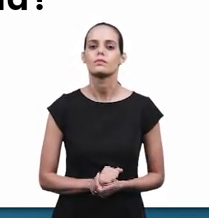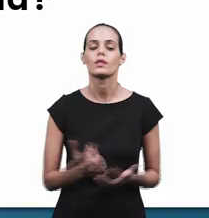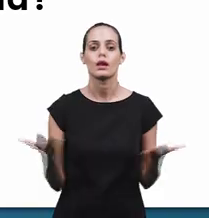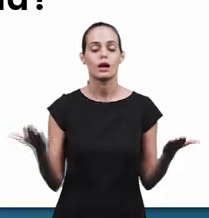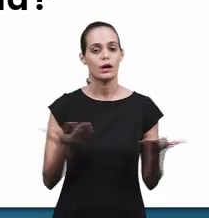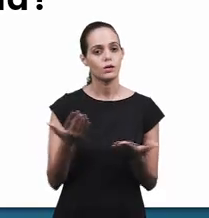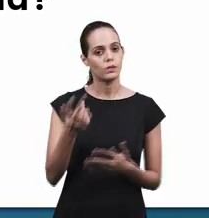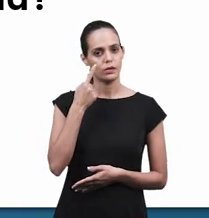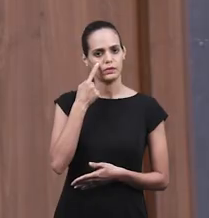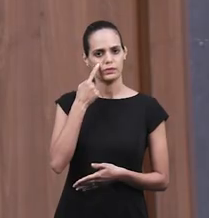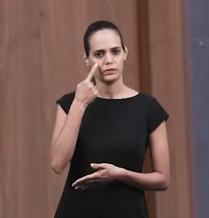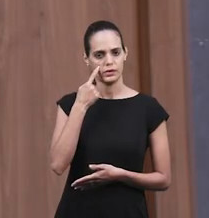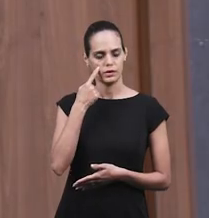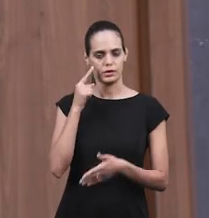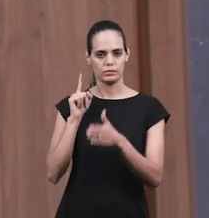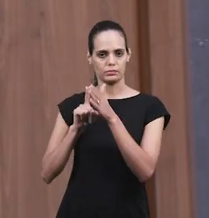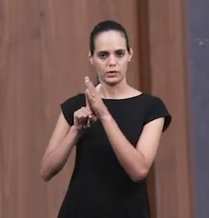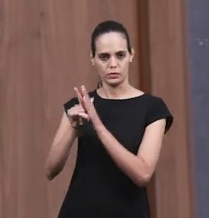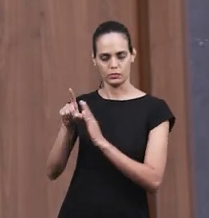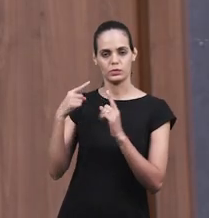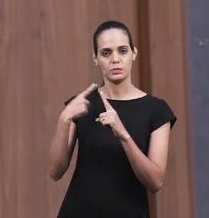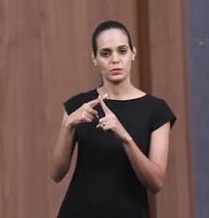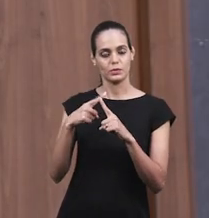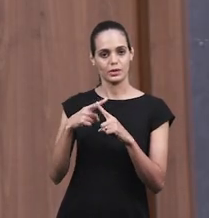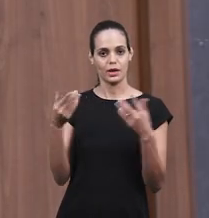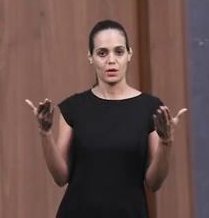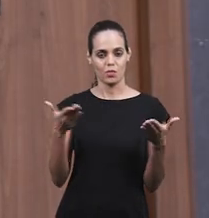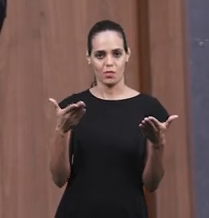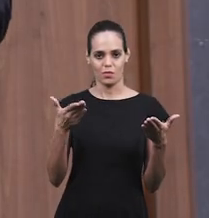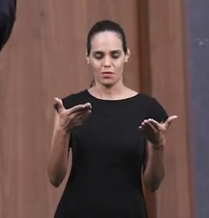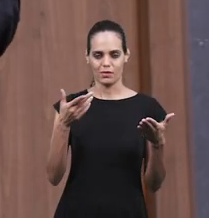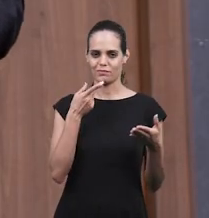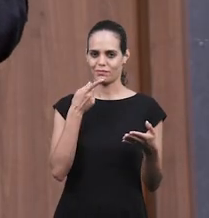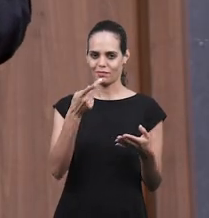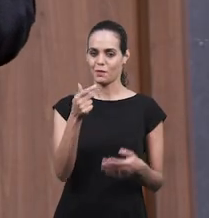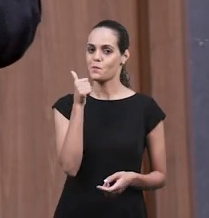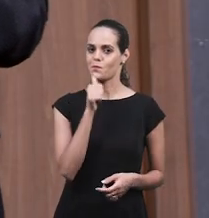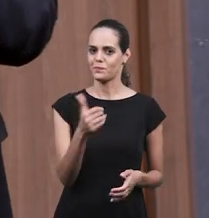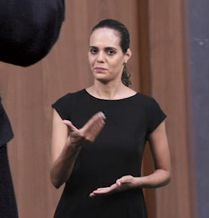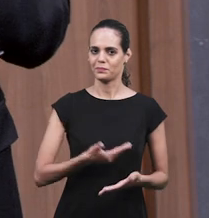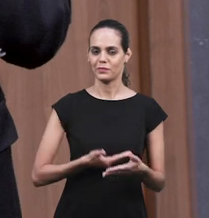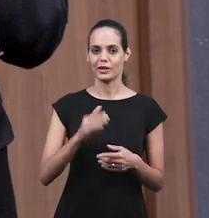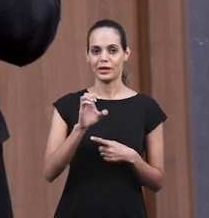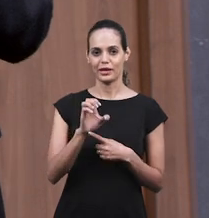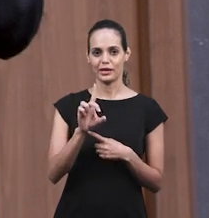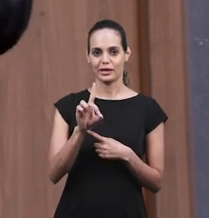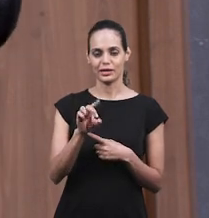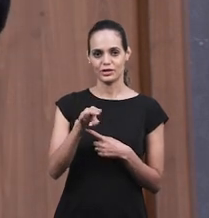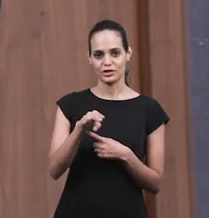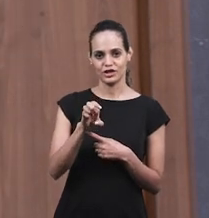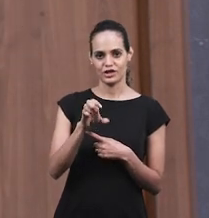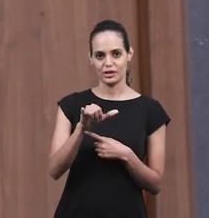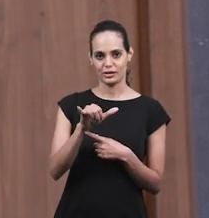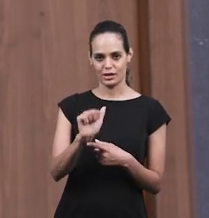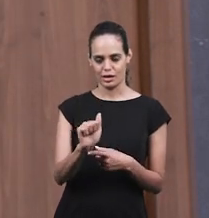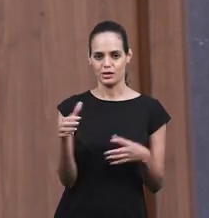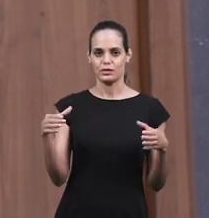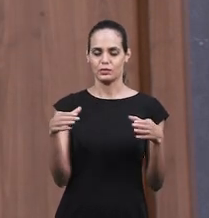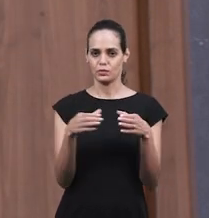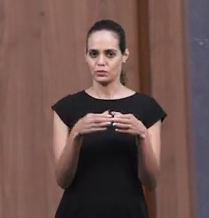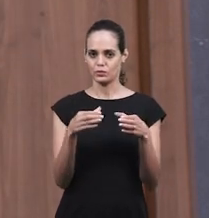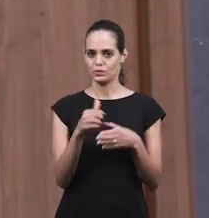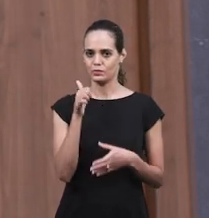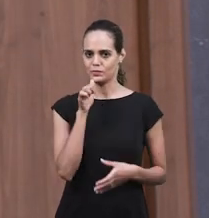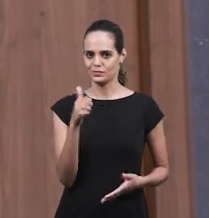ler, vamos ver essa pergunta, porque eu quero dirigir essa pergunta à nossa irmã Edneia. A irmã Edneia é do grupo